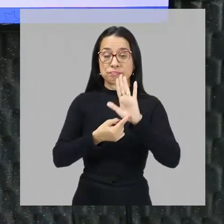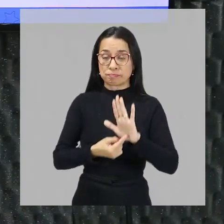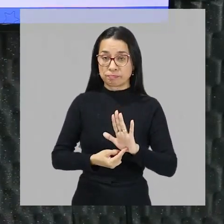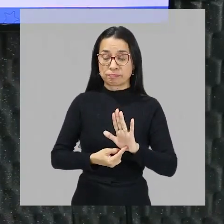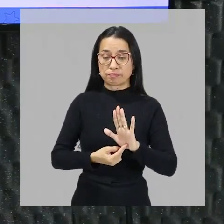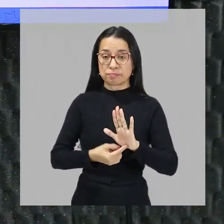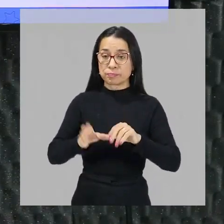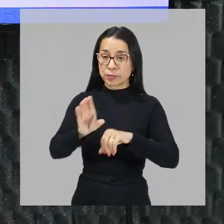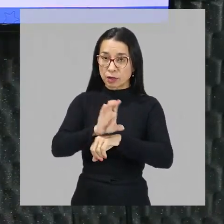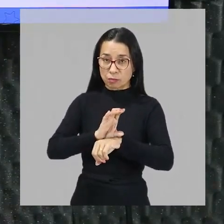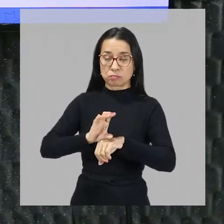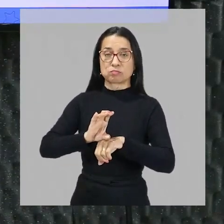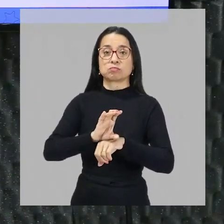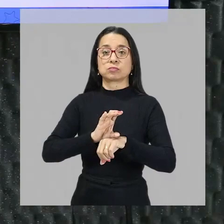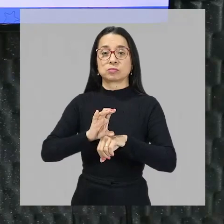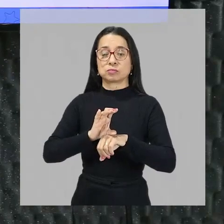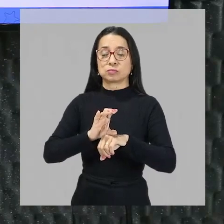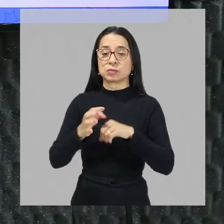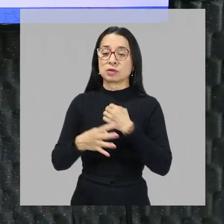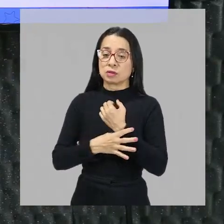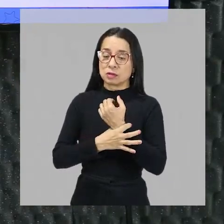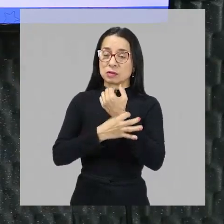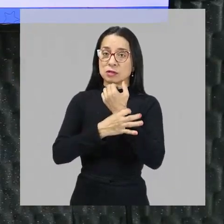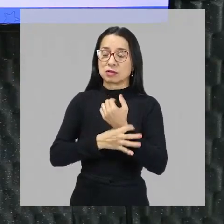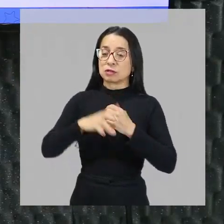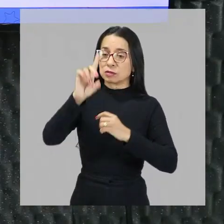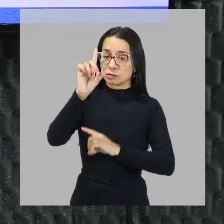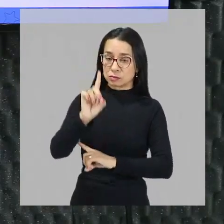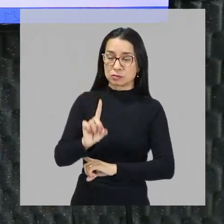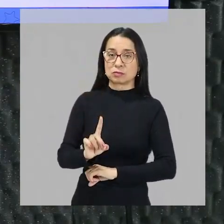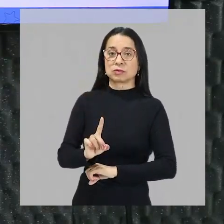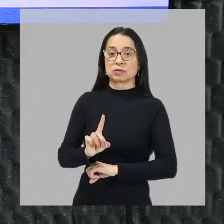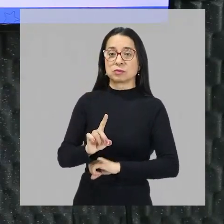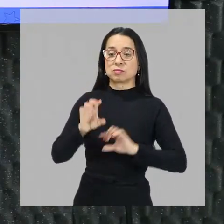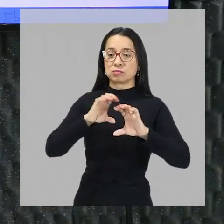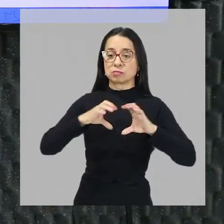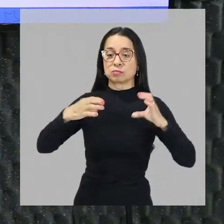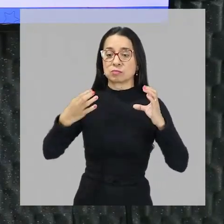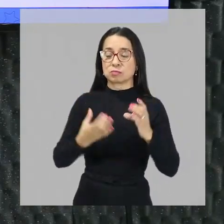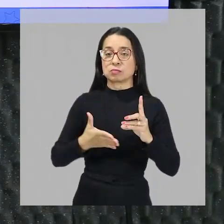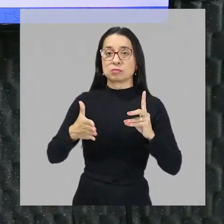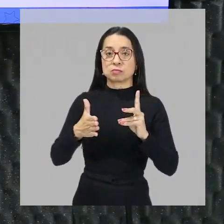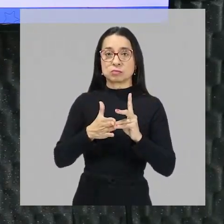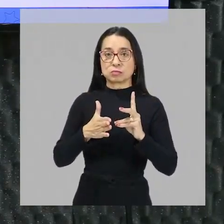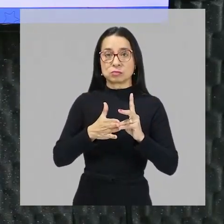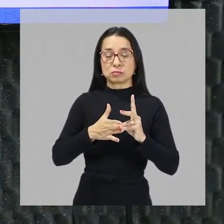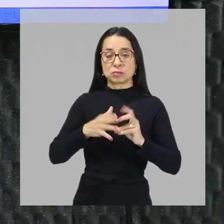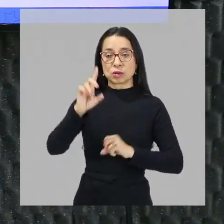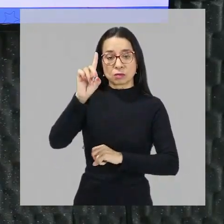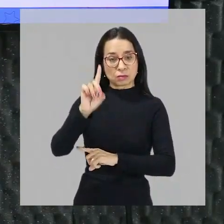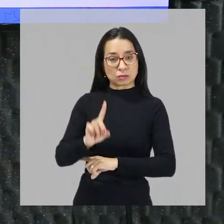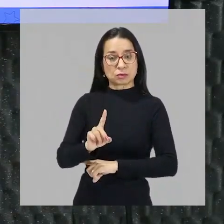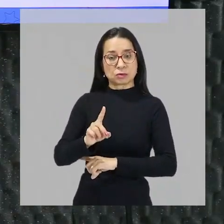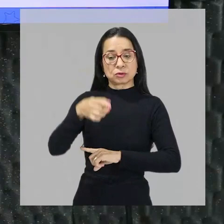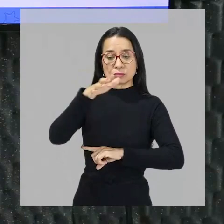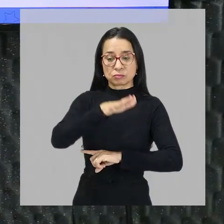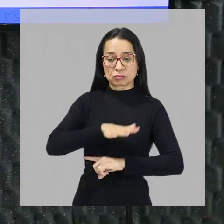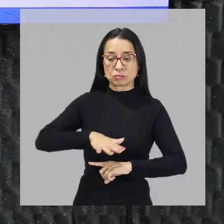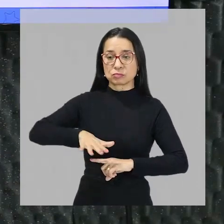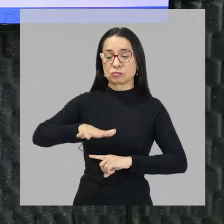Constituição, ela garante o direito dessas comunidades indígenas, o direito aos seus